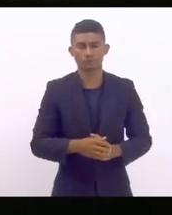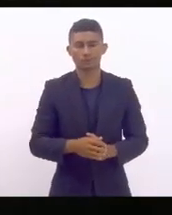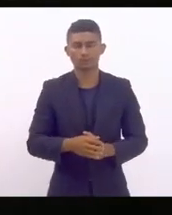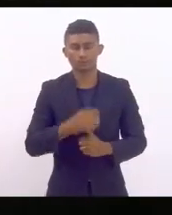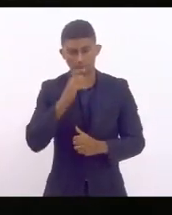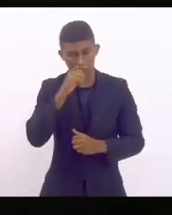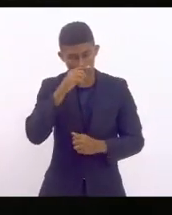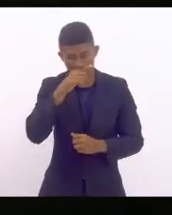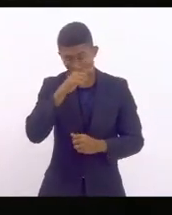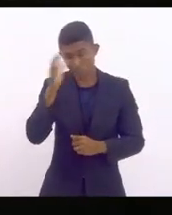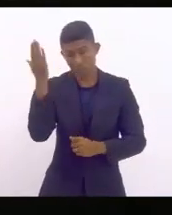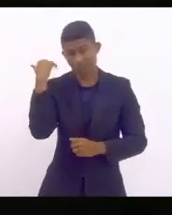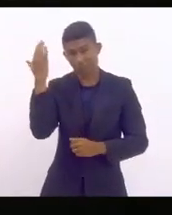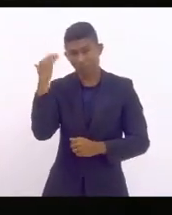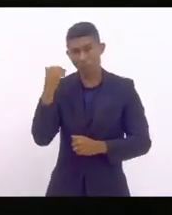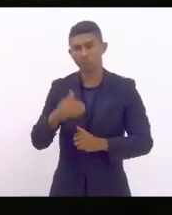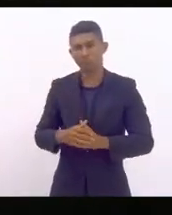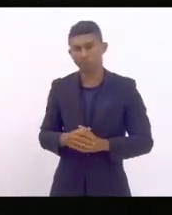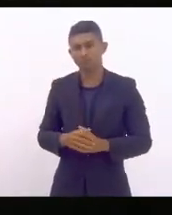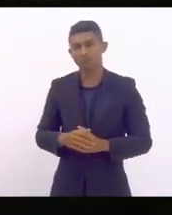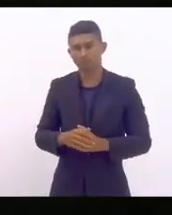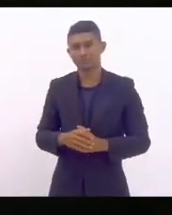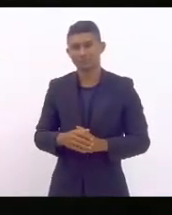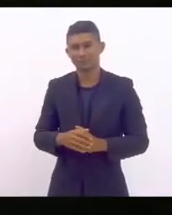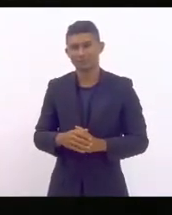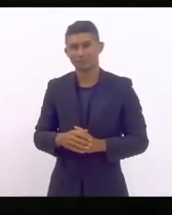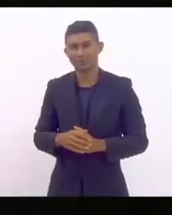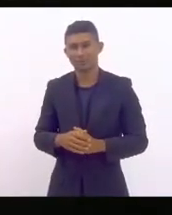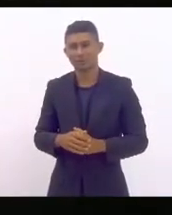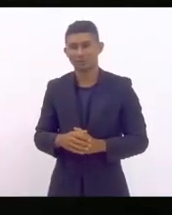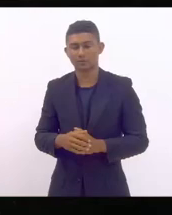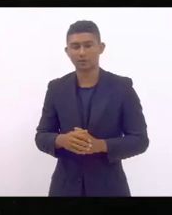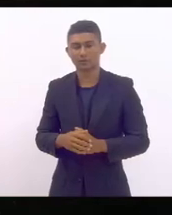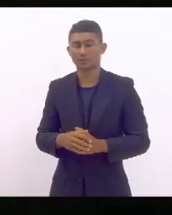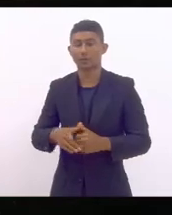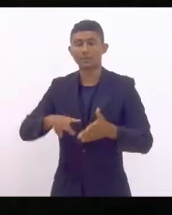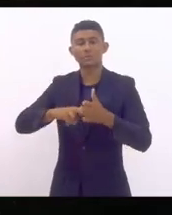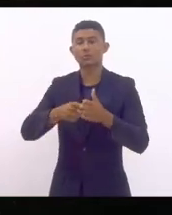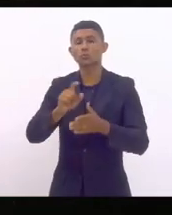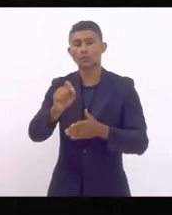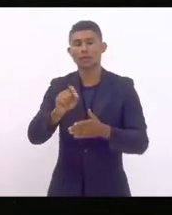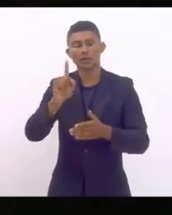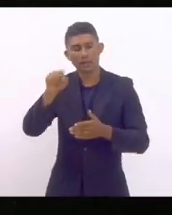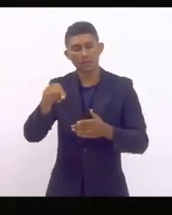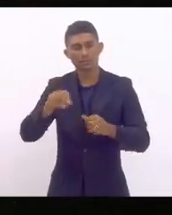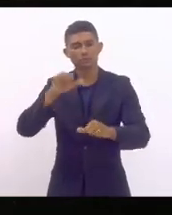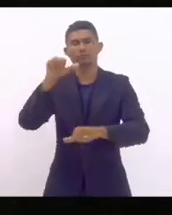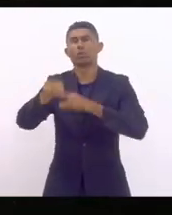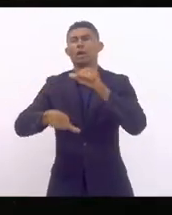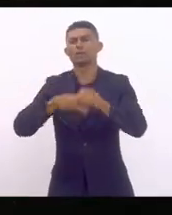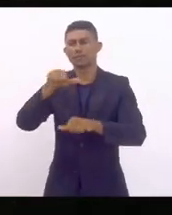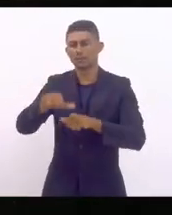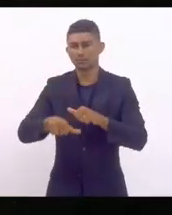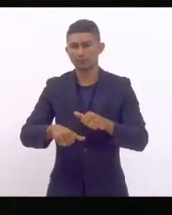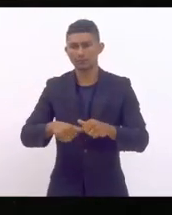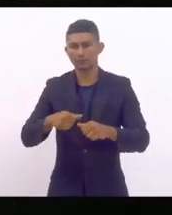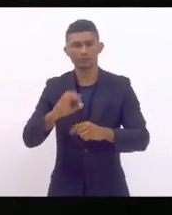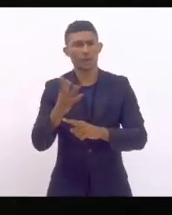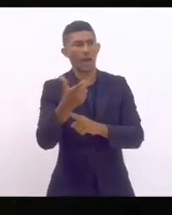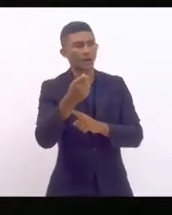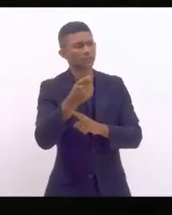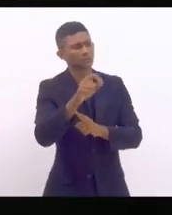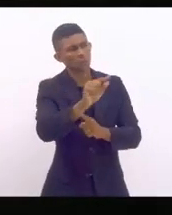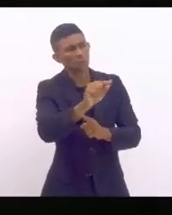que na época por exemplo significou uma ruptura em termos de compreensão das